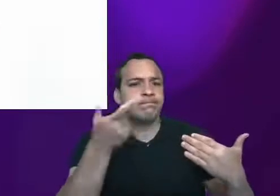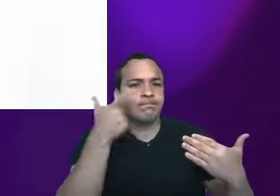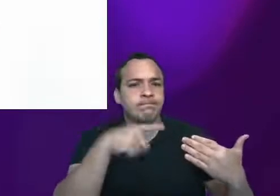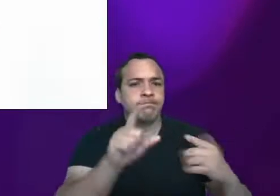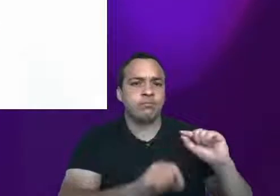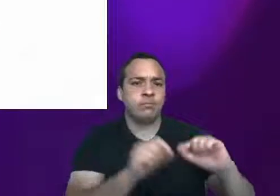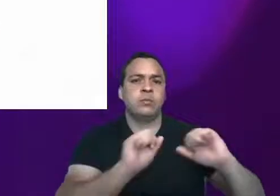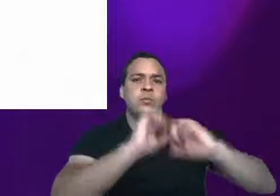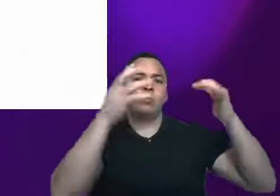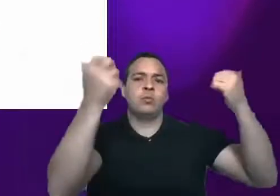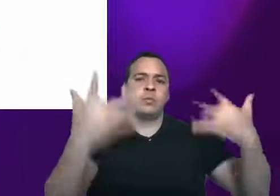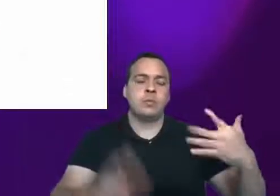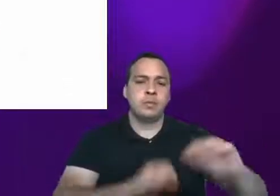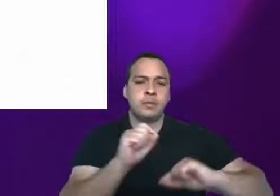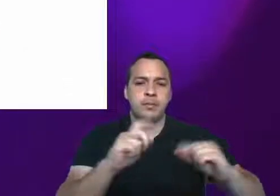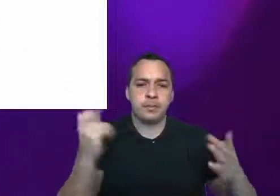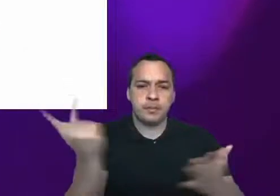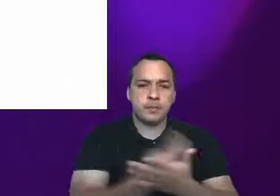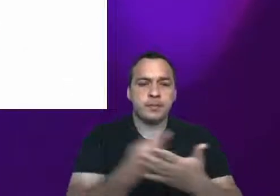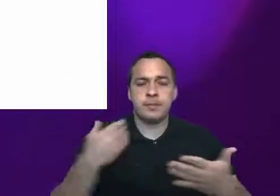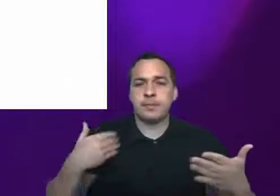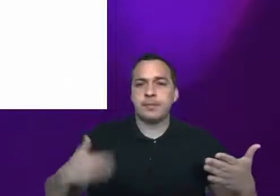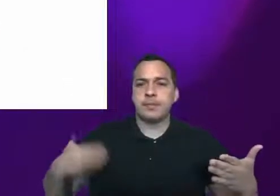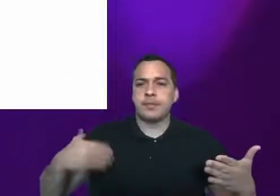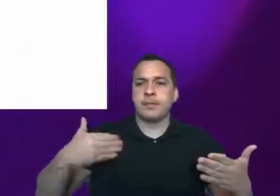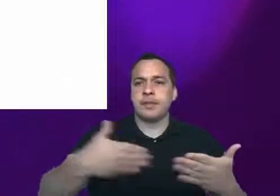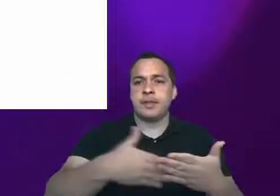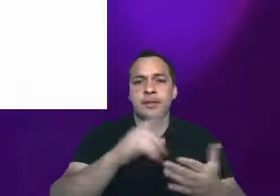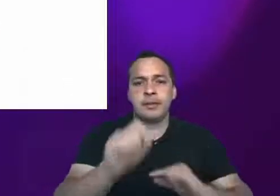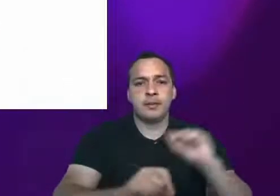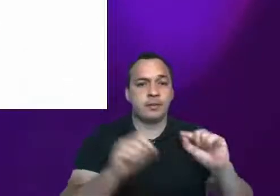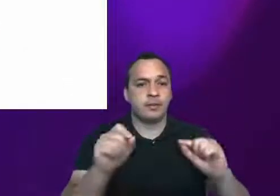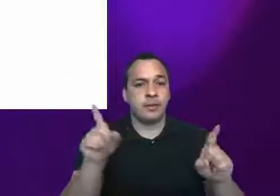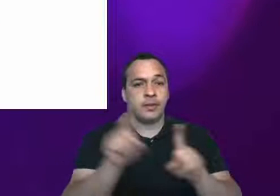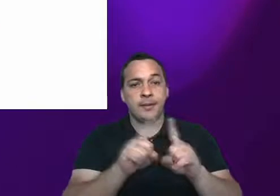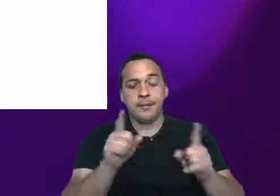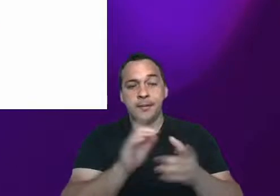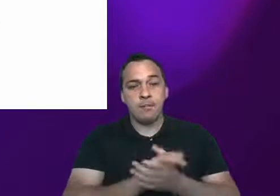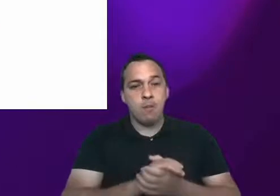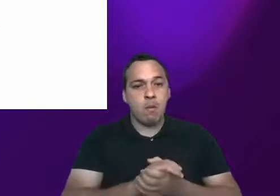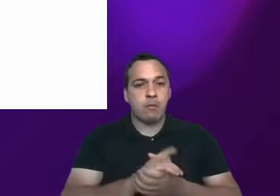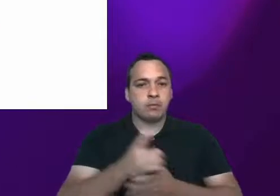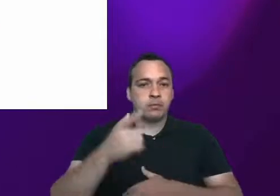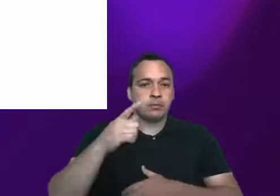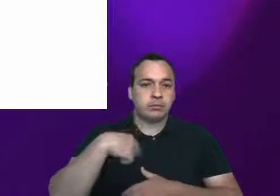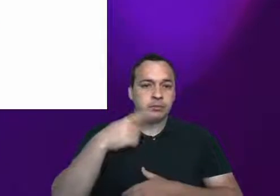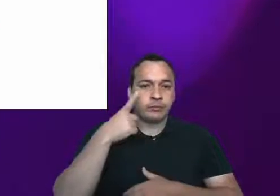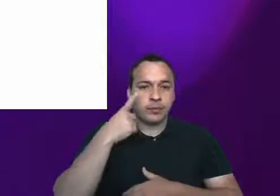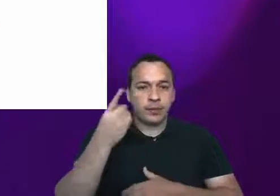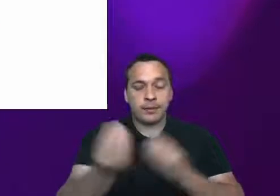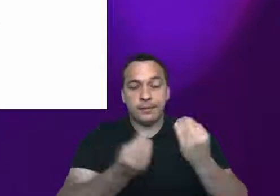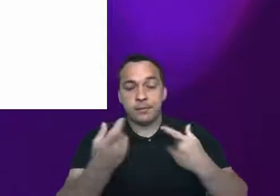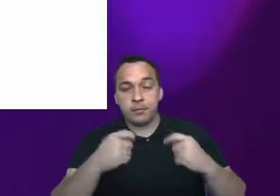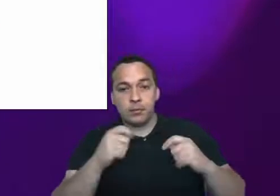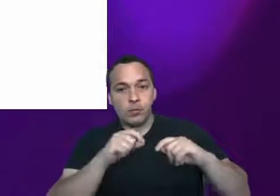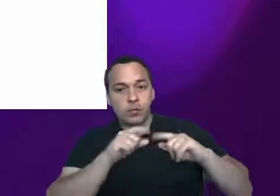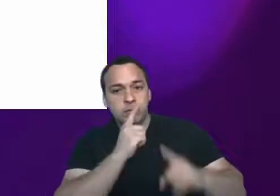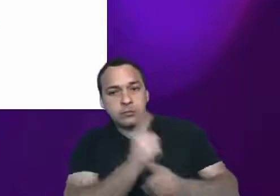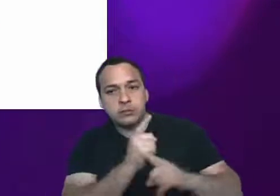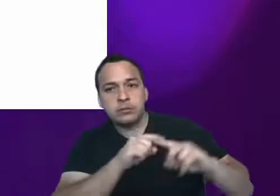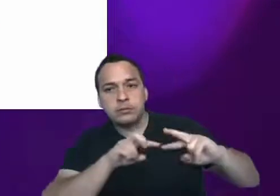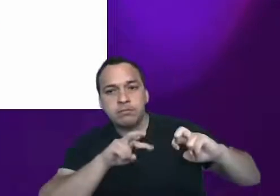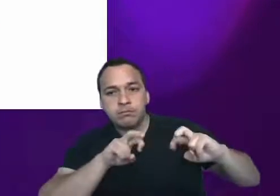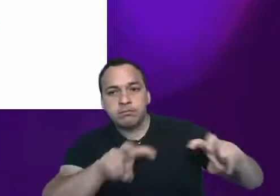Então, pela sua incidência e por essa situação, a gente acaba tendo que investigar, e o tempo médio